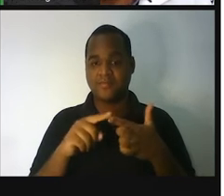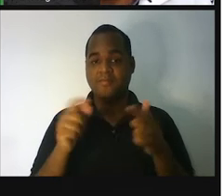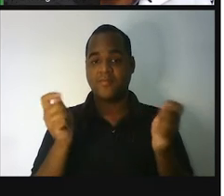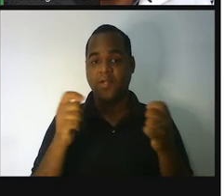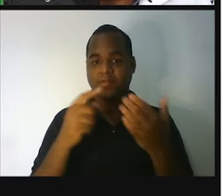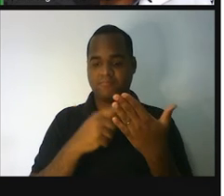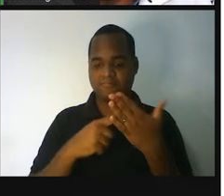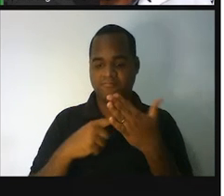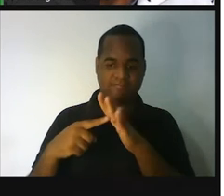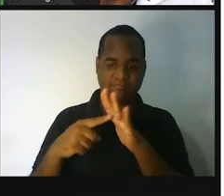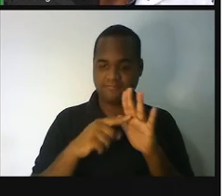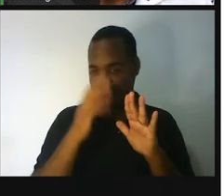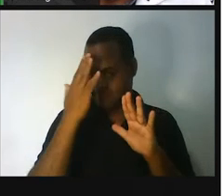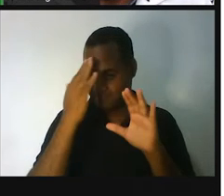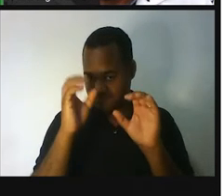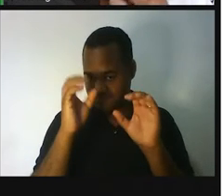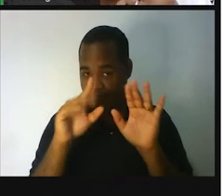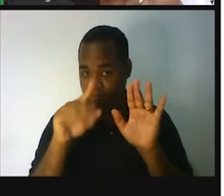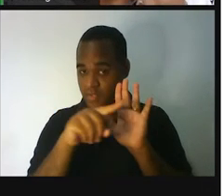a entender melhores